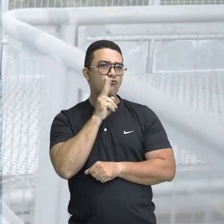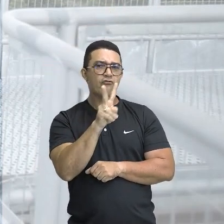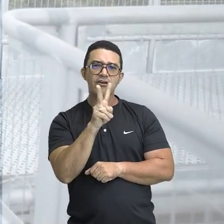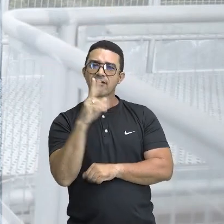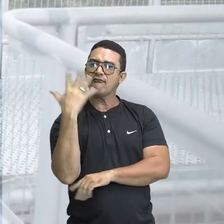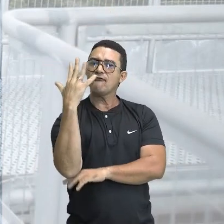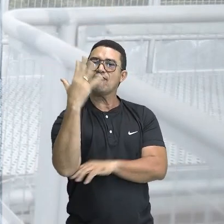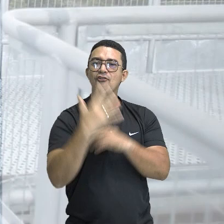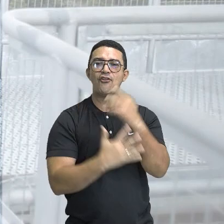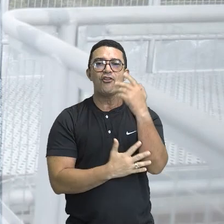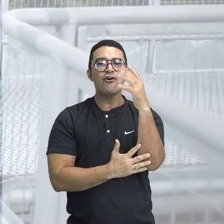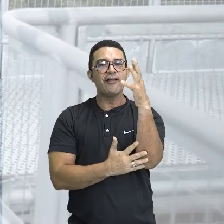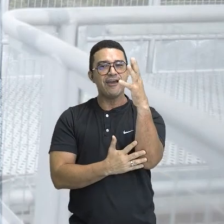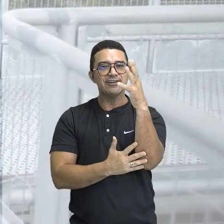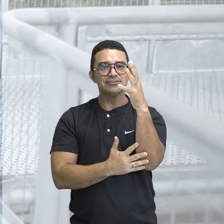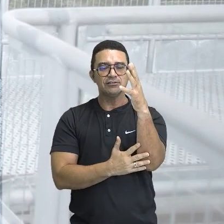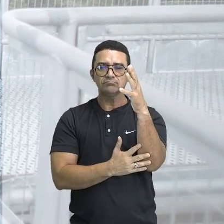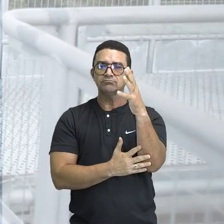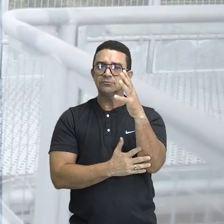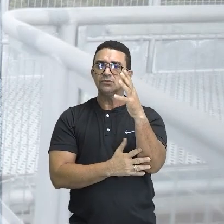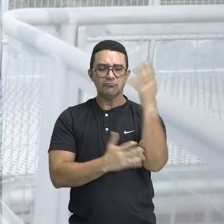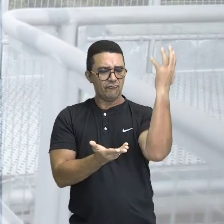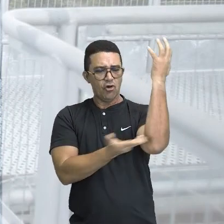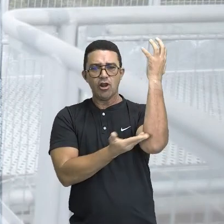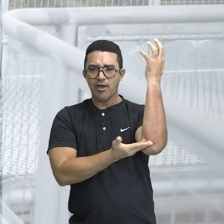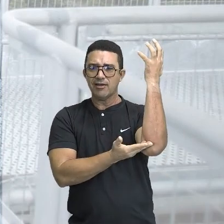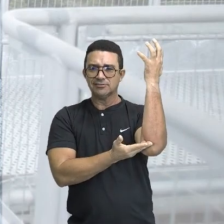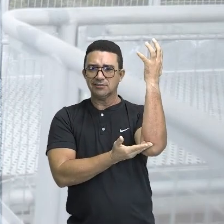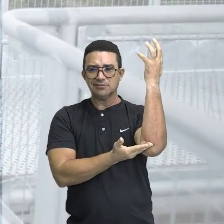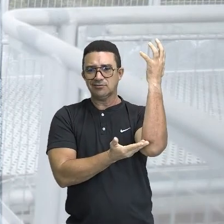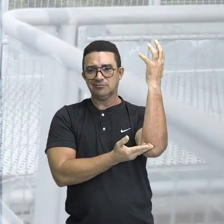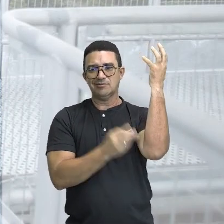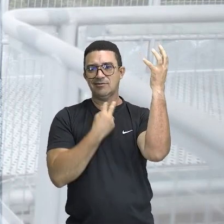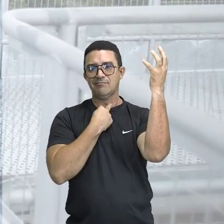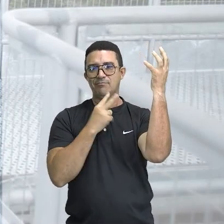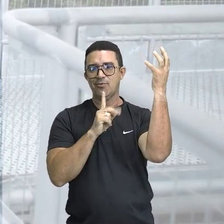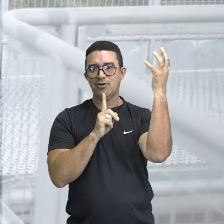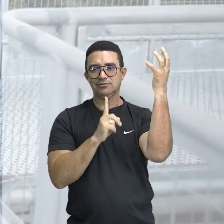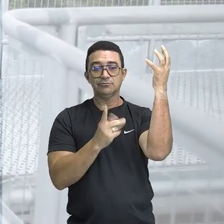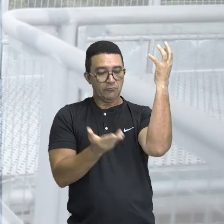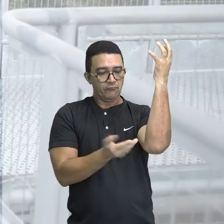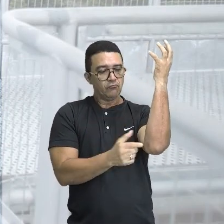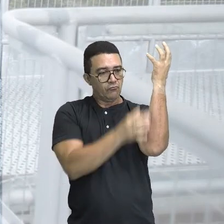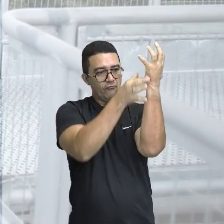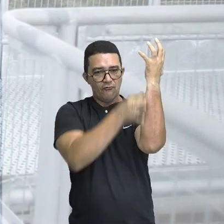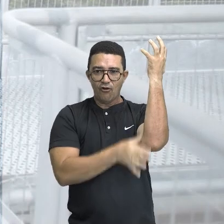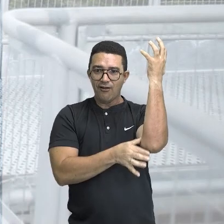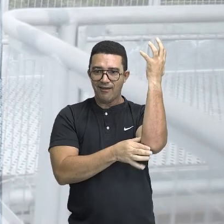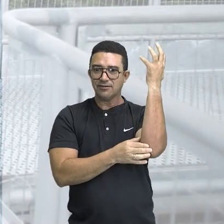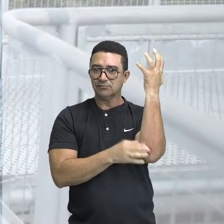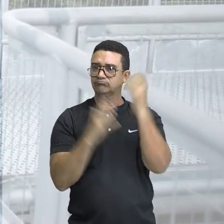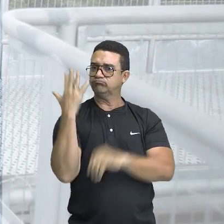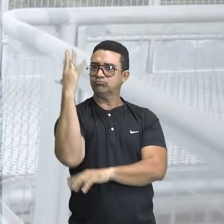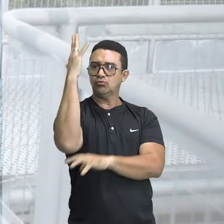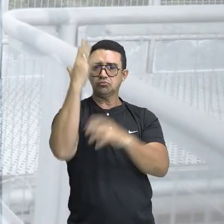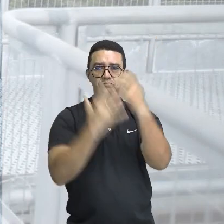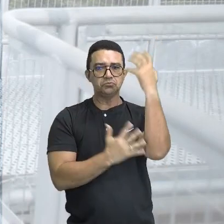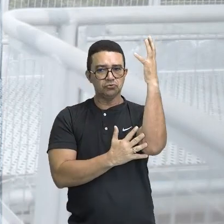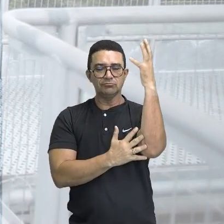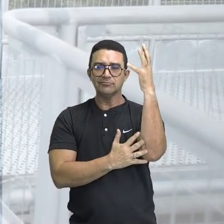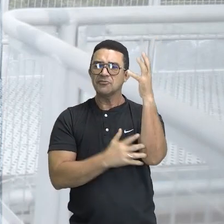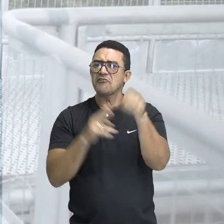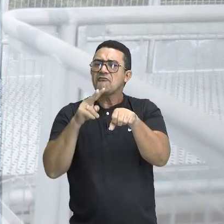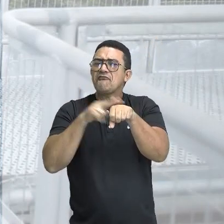floresta de pé. É assim que se fala geograficamente. Tapetão, né? E é um tapete, né? É um Tapetão tapete verde. É um tapete